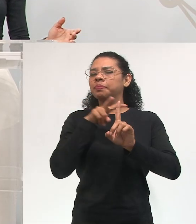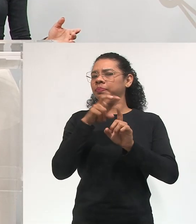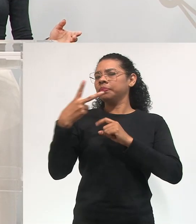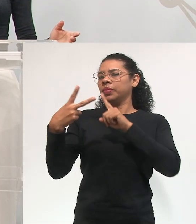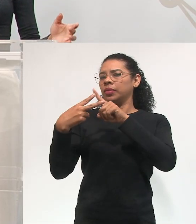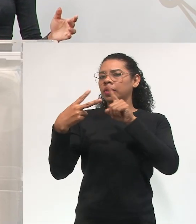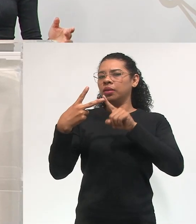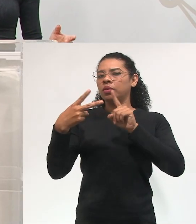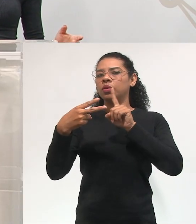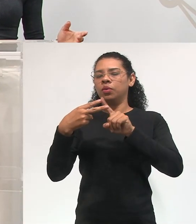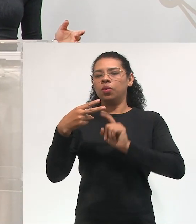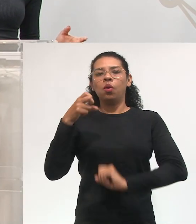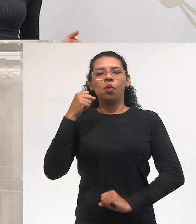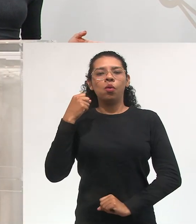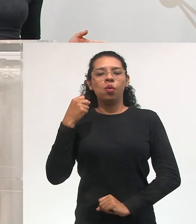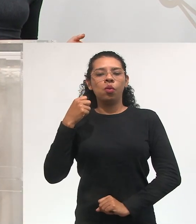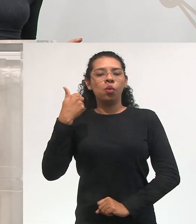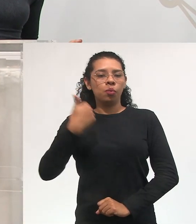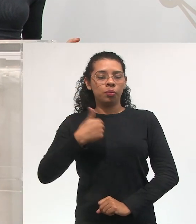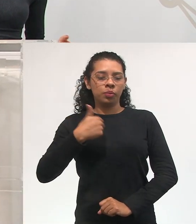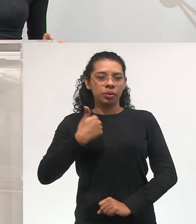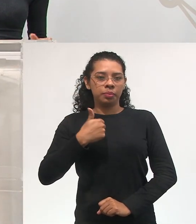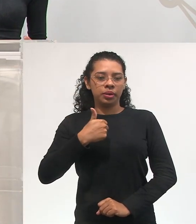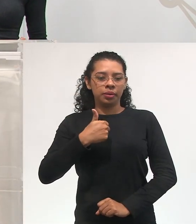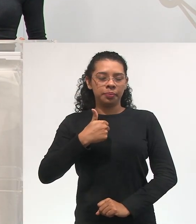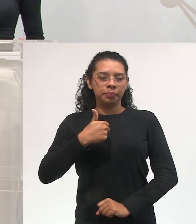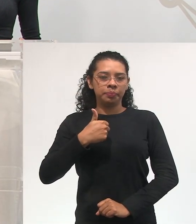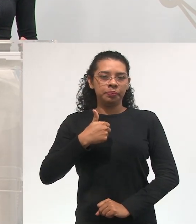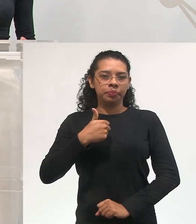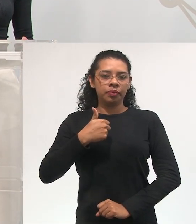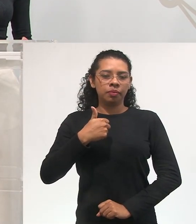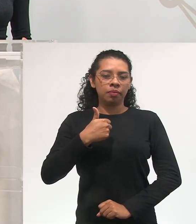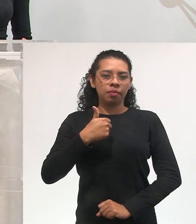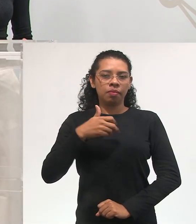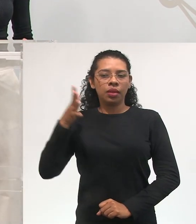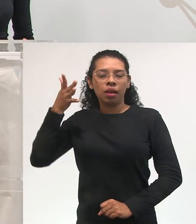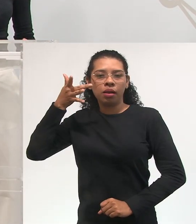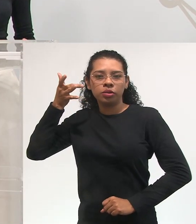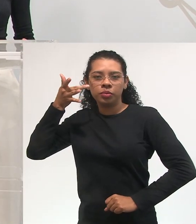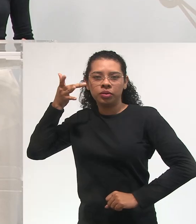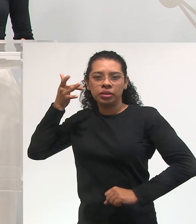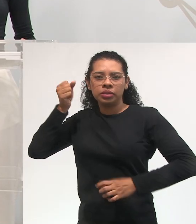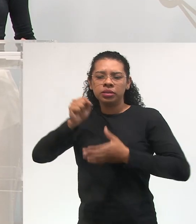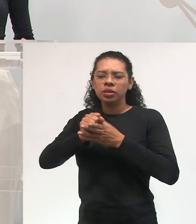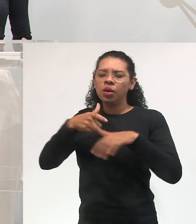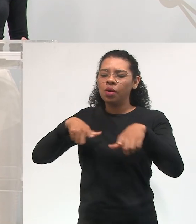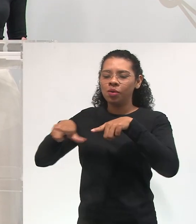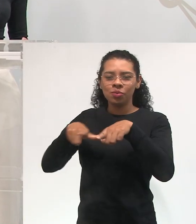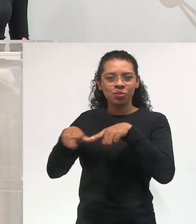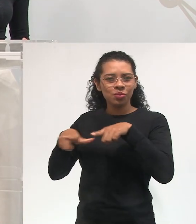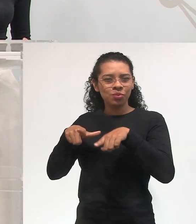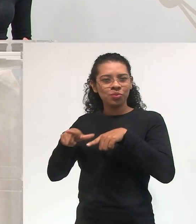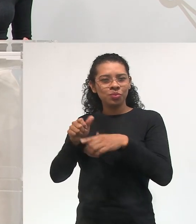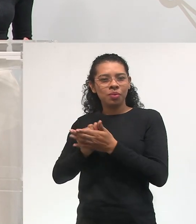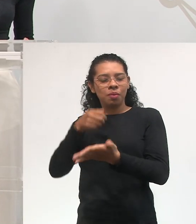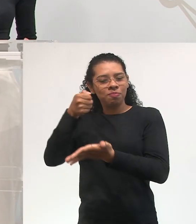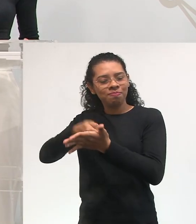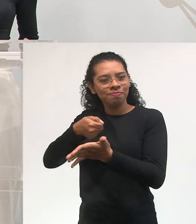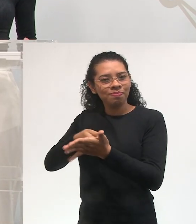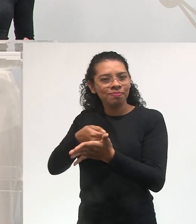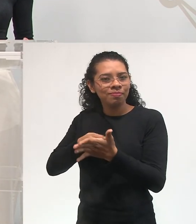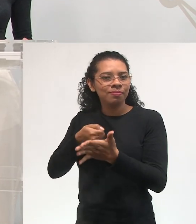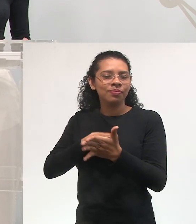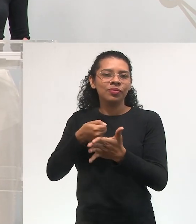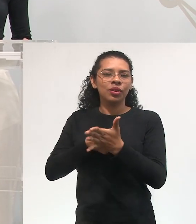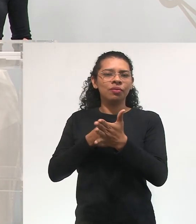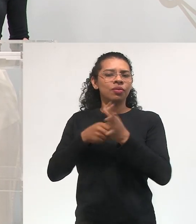Uma, né, que está perpetuando a exploração da classe, né, inculcando nos filhos